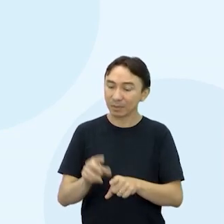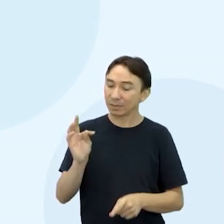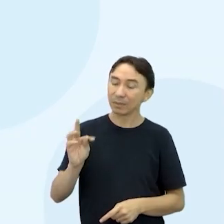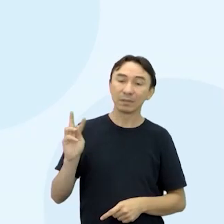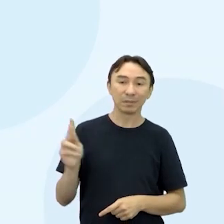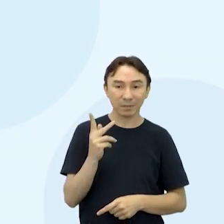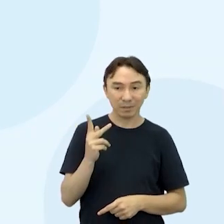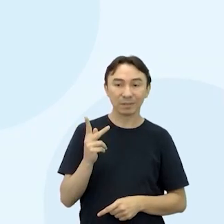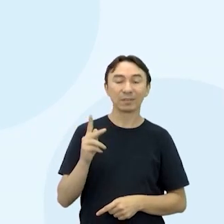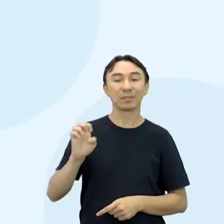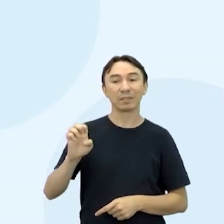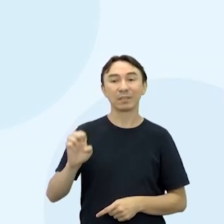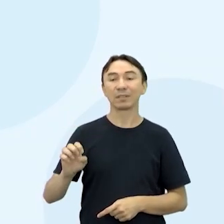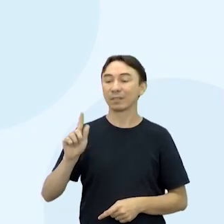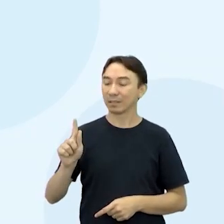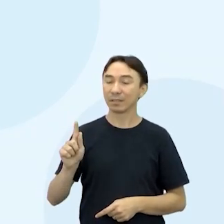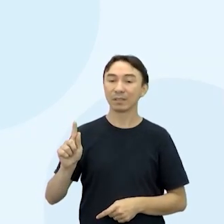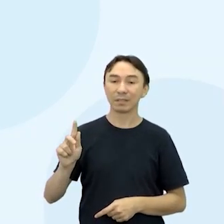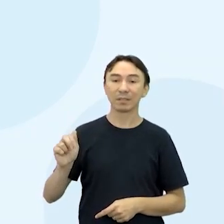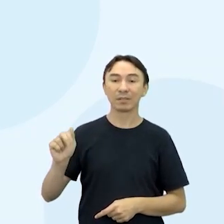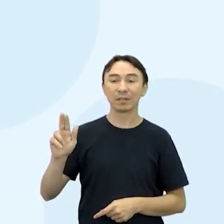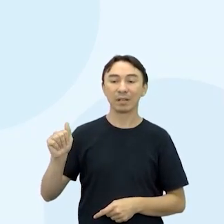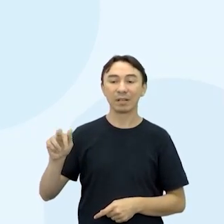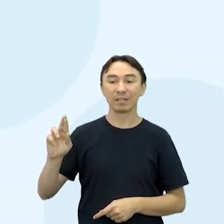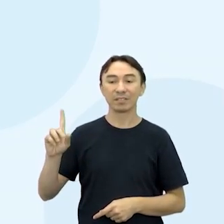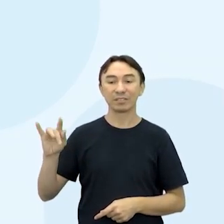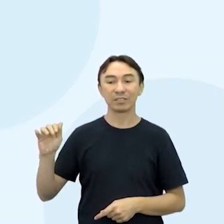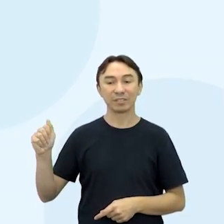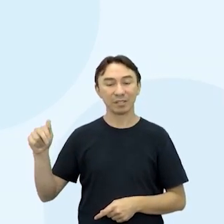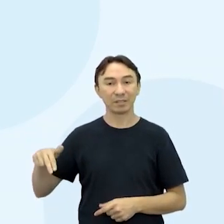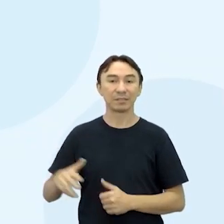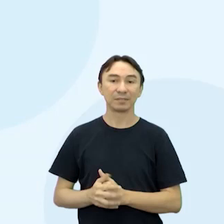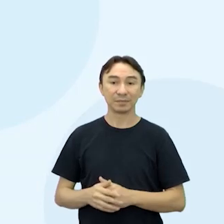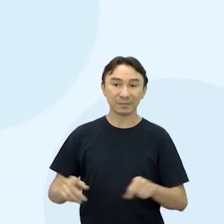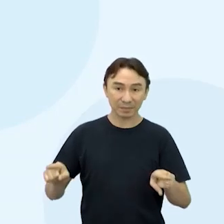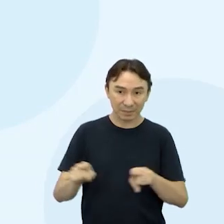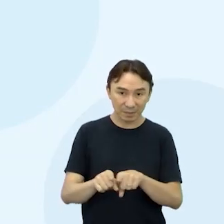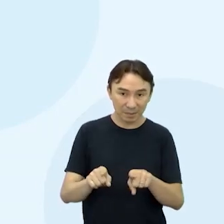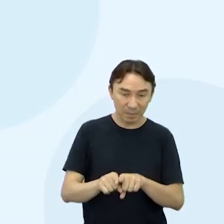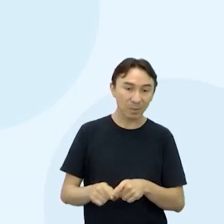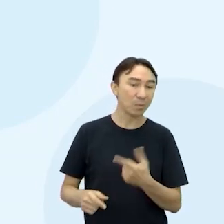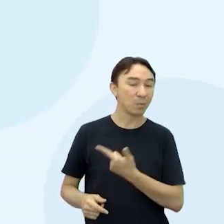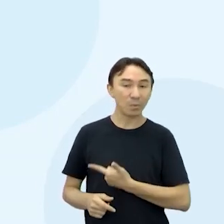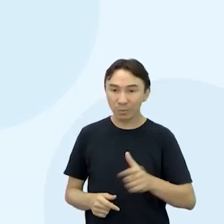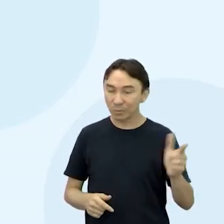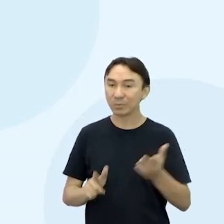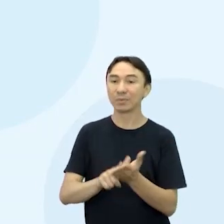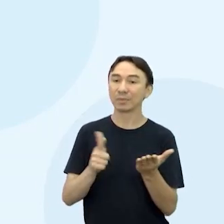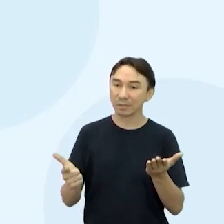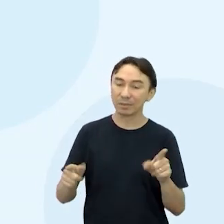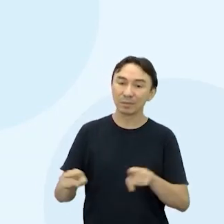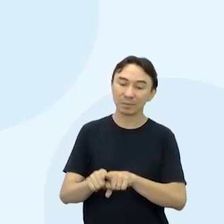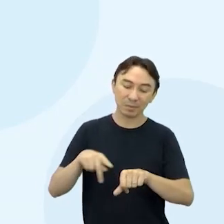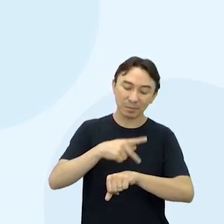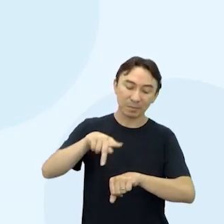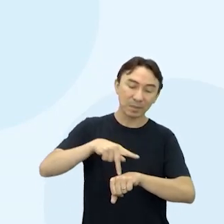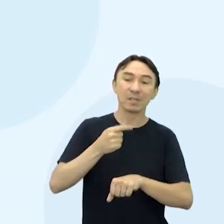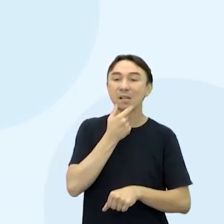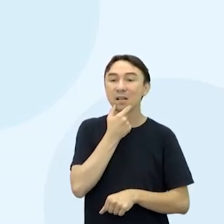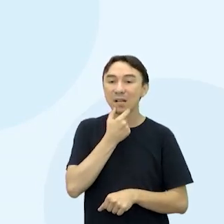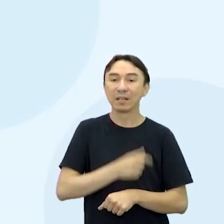inglês. Certo? O Daily Mail, olha só, outro jornal em inglês. Ok? O Daily Mail. Anota